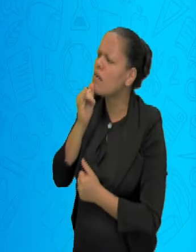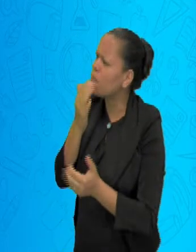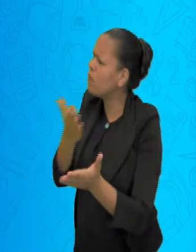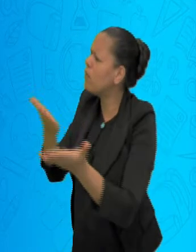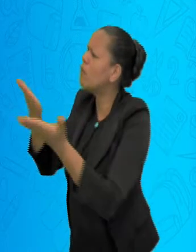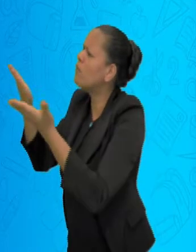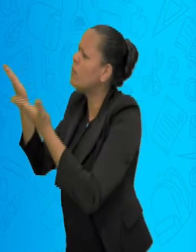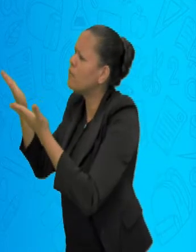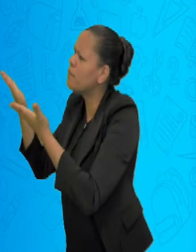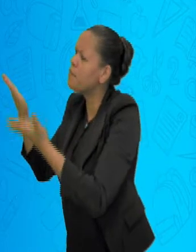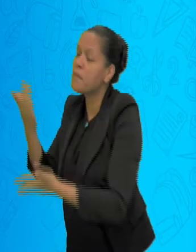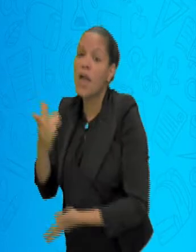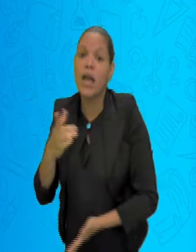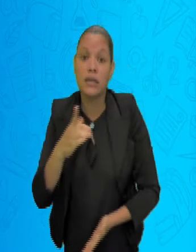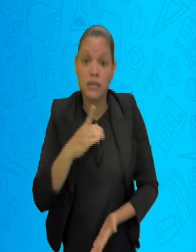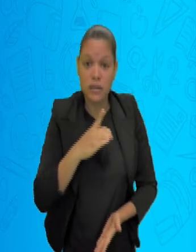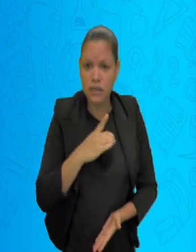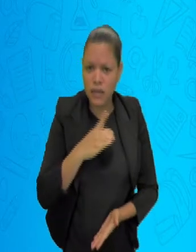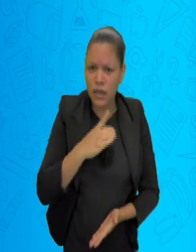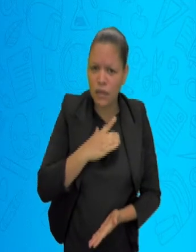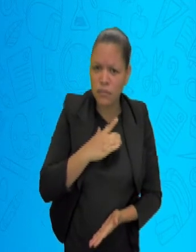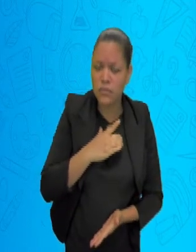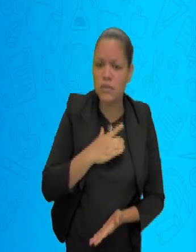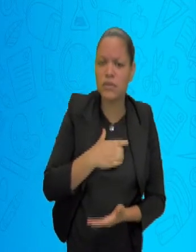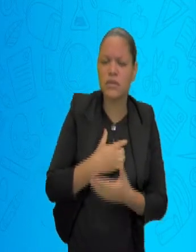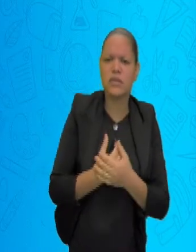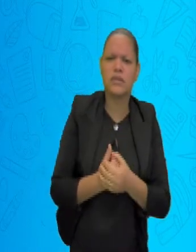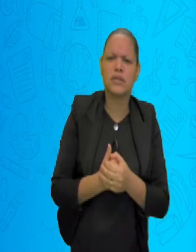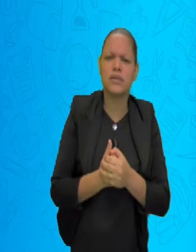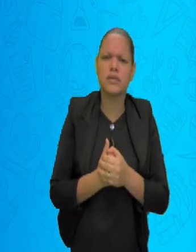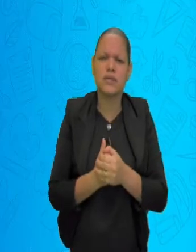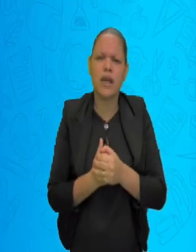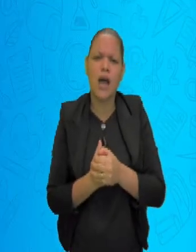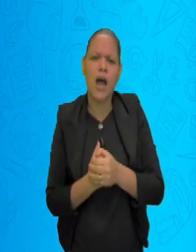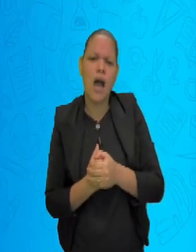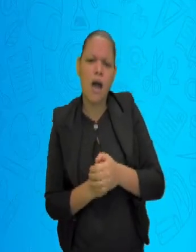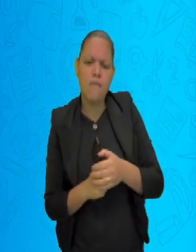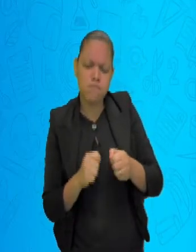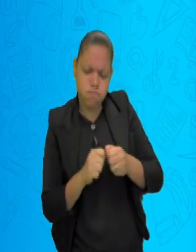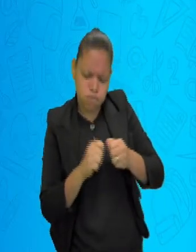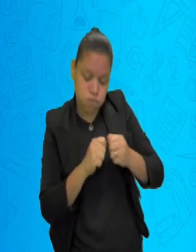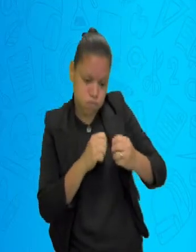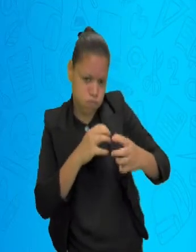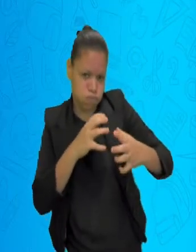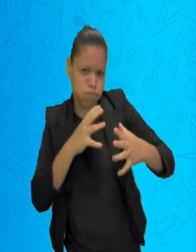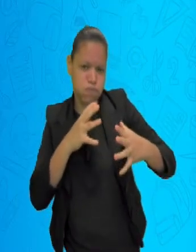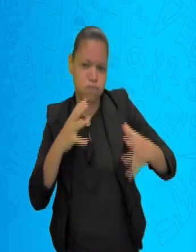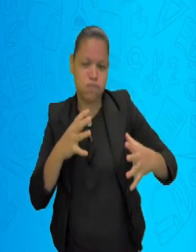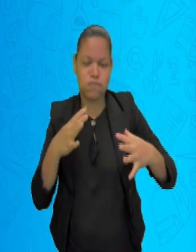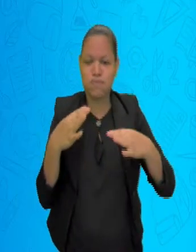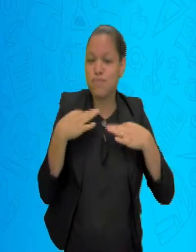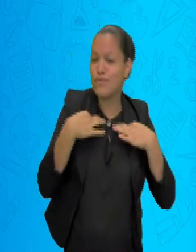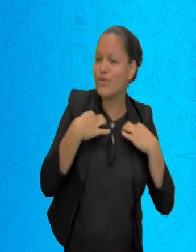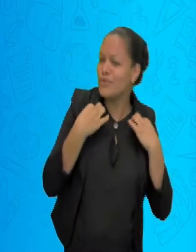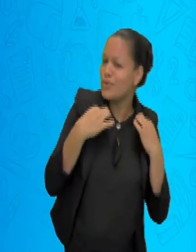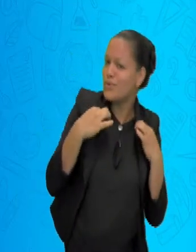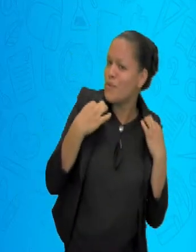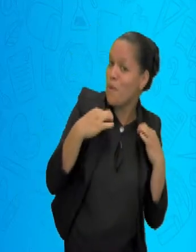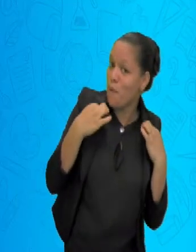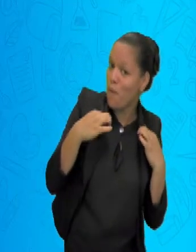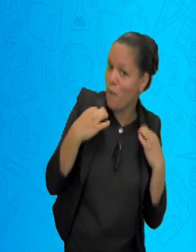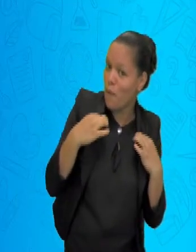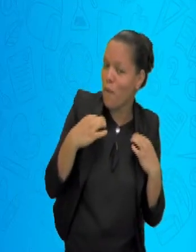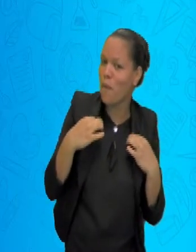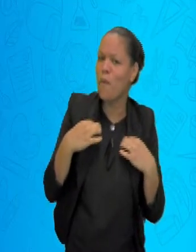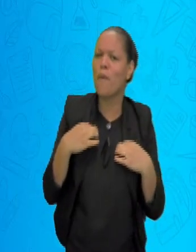é a matéria-prima que nós podemos pensar aqui? Aquilo que vem lá do setor primário. O algodão. O algodão é responsável,